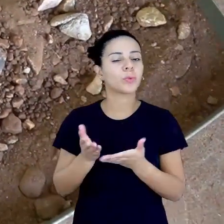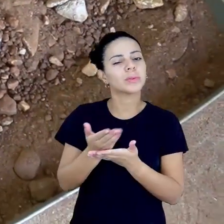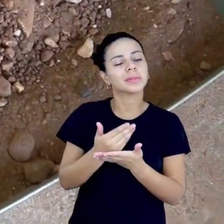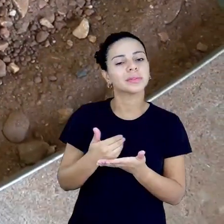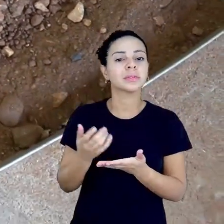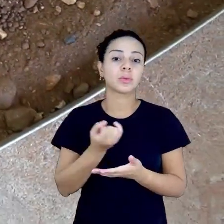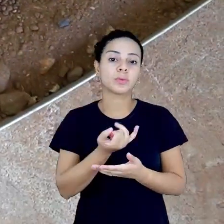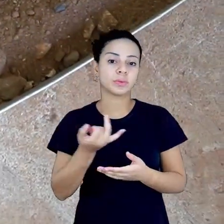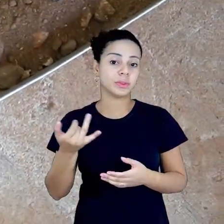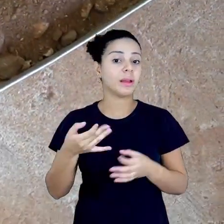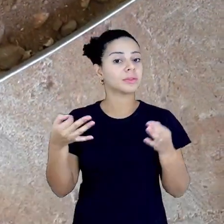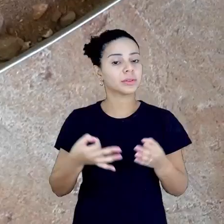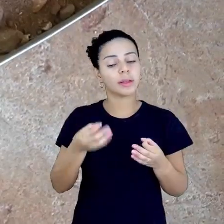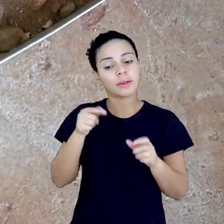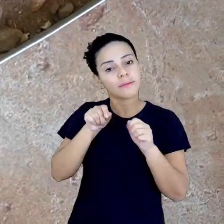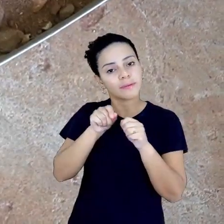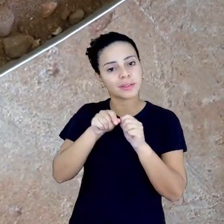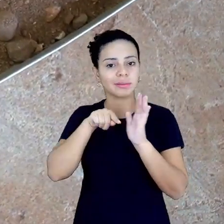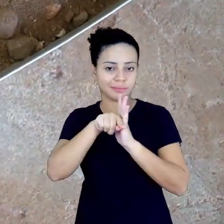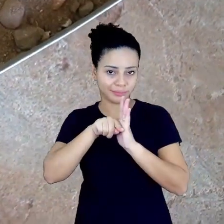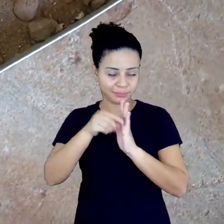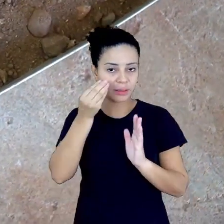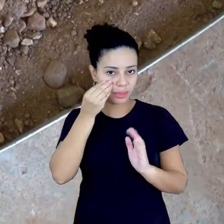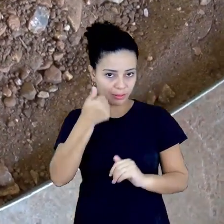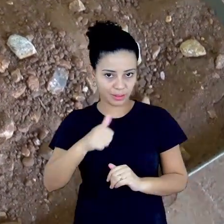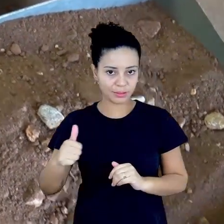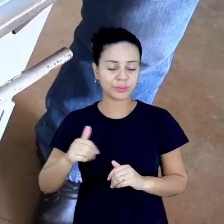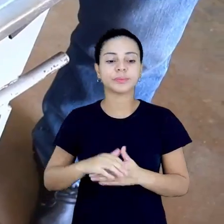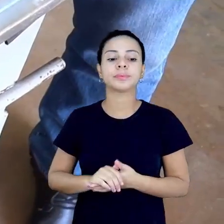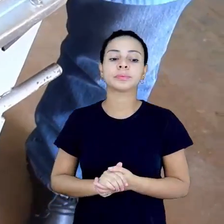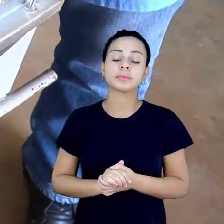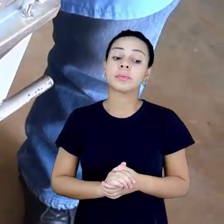representativa e em quantidade suficiente para a realização do ensaio.